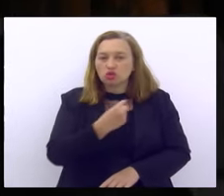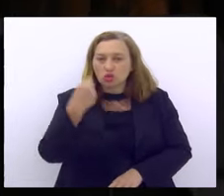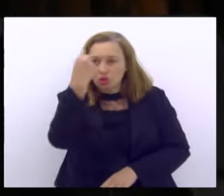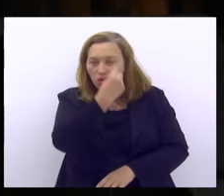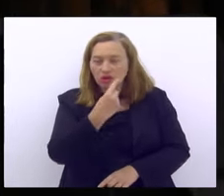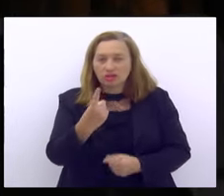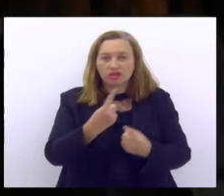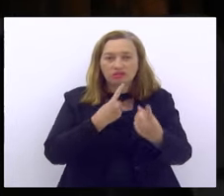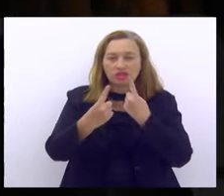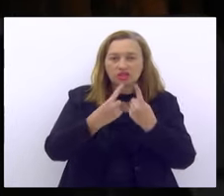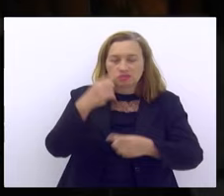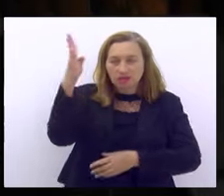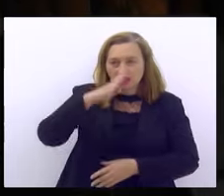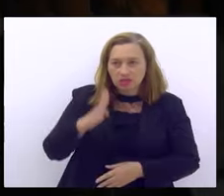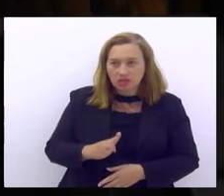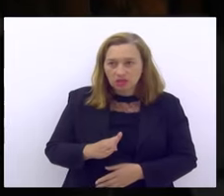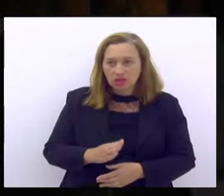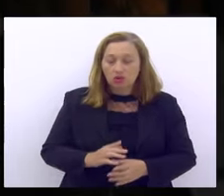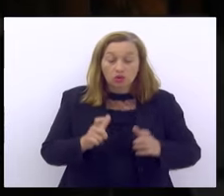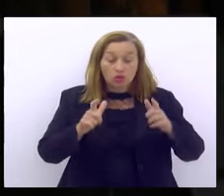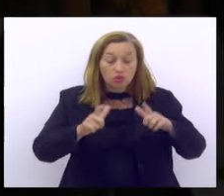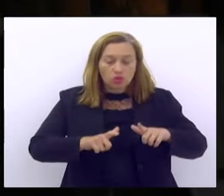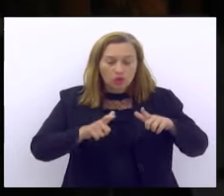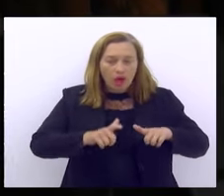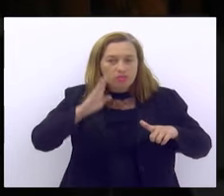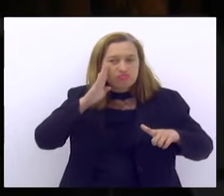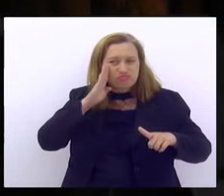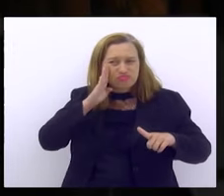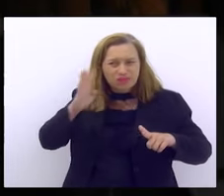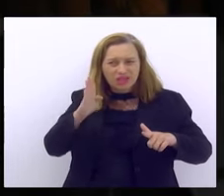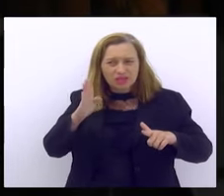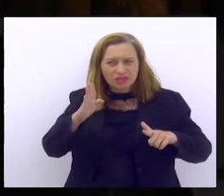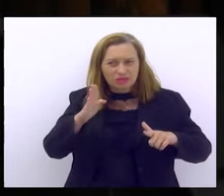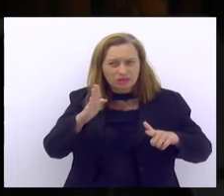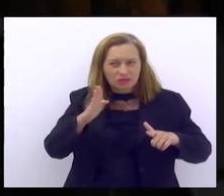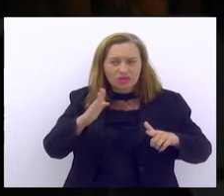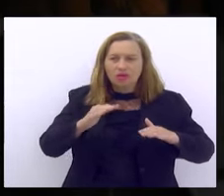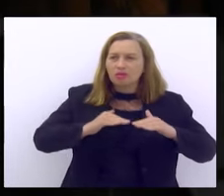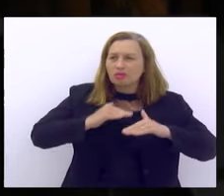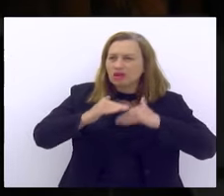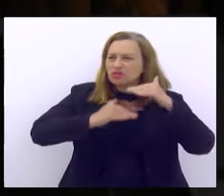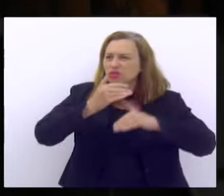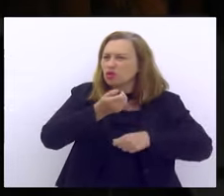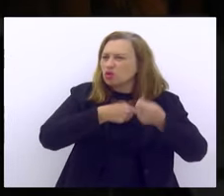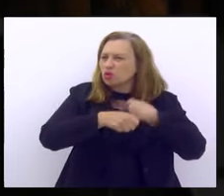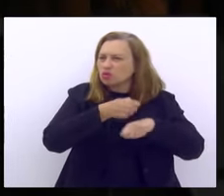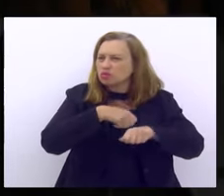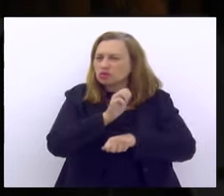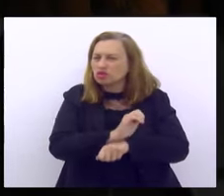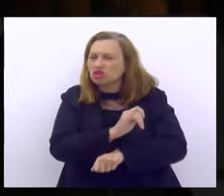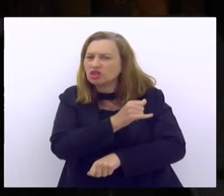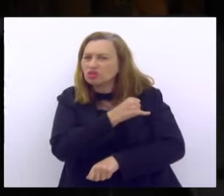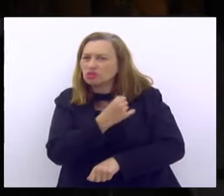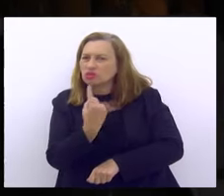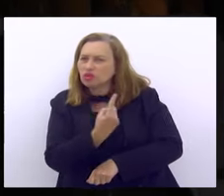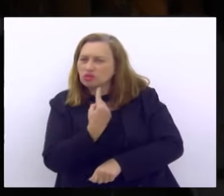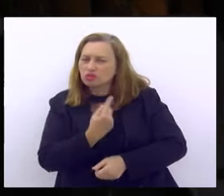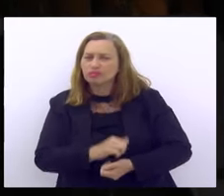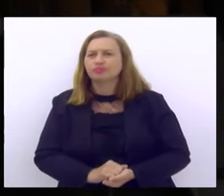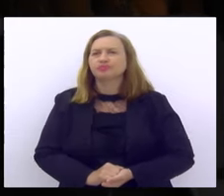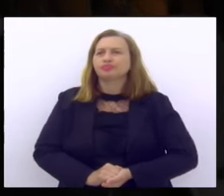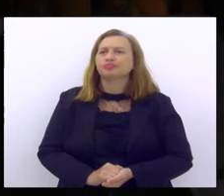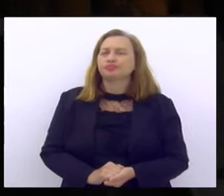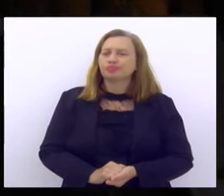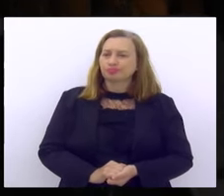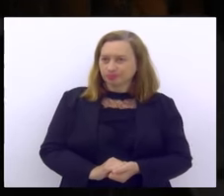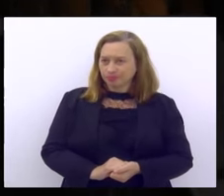Avenida Brasil, um ponto crucial, uma artéria crucial para o desenvolvimento econômico do nosso Estado,